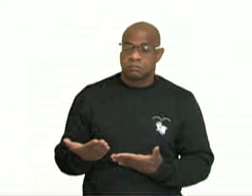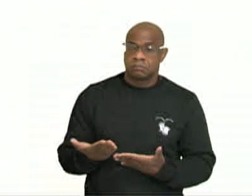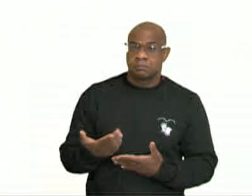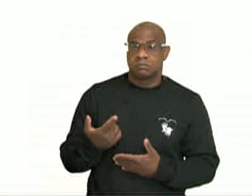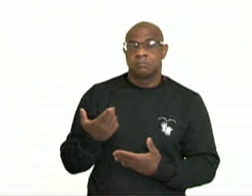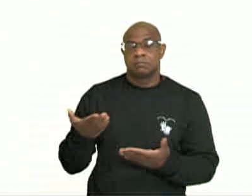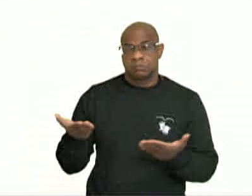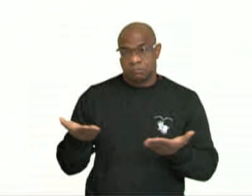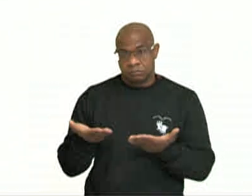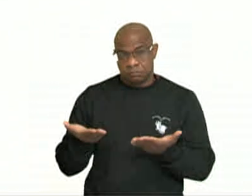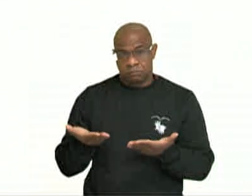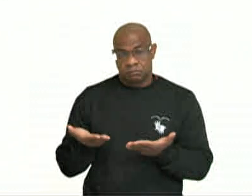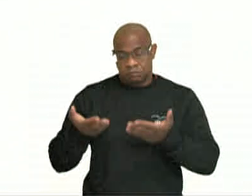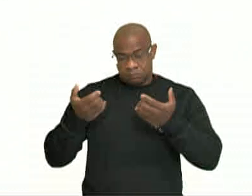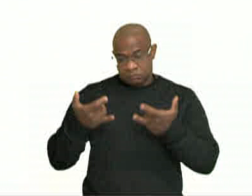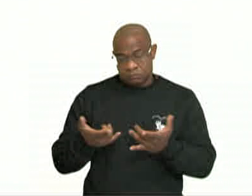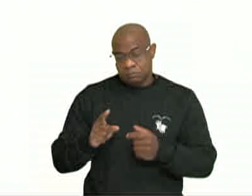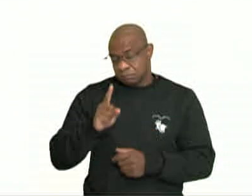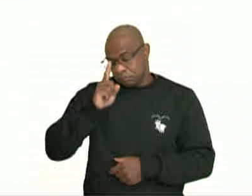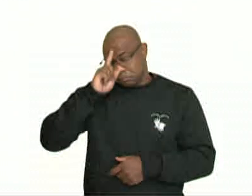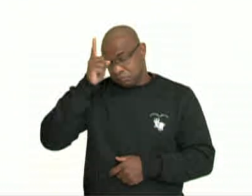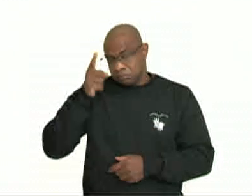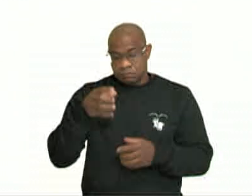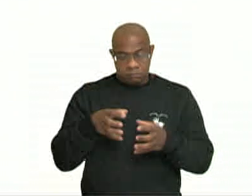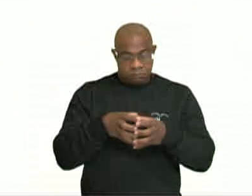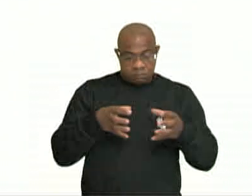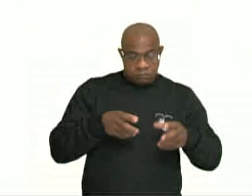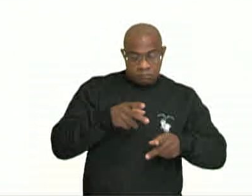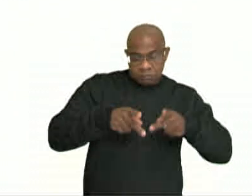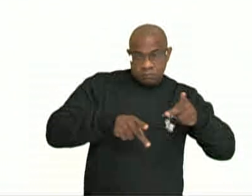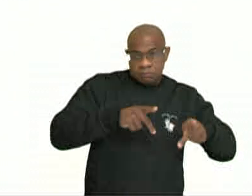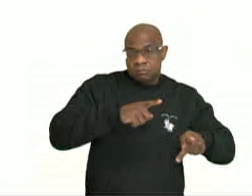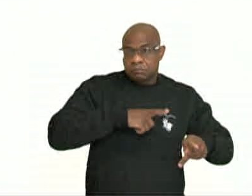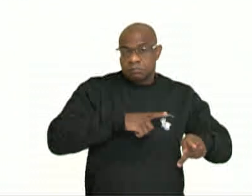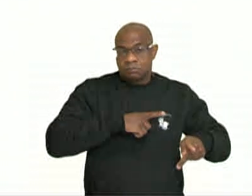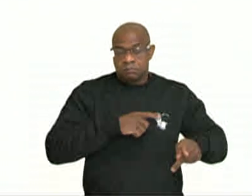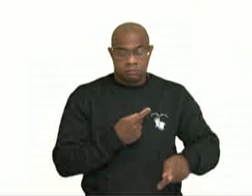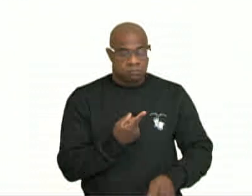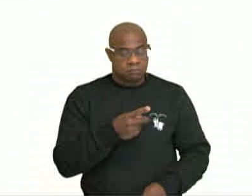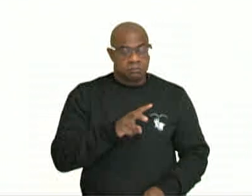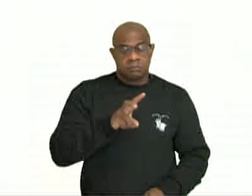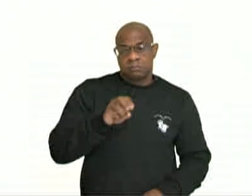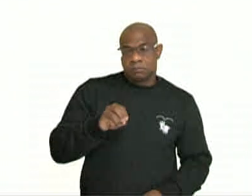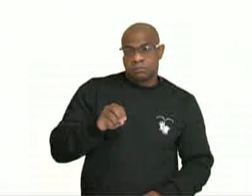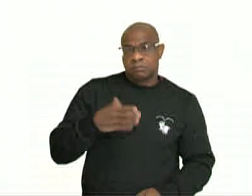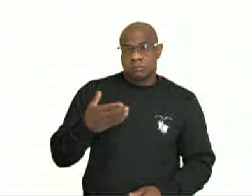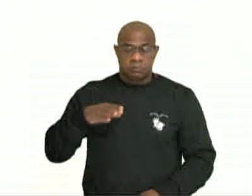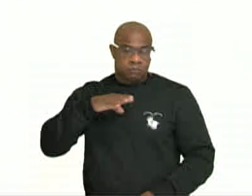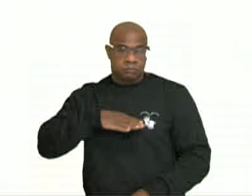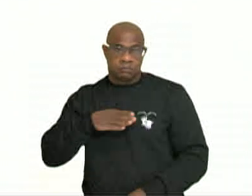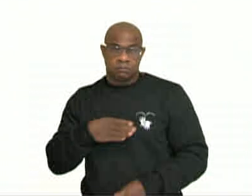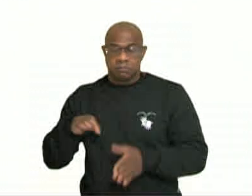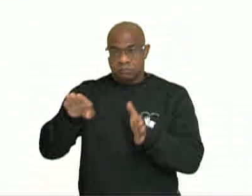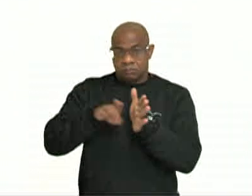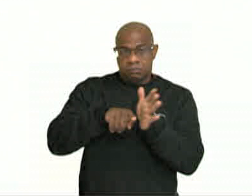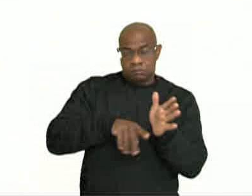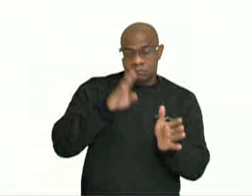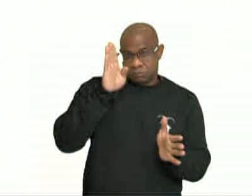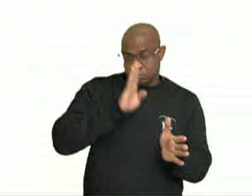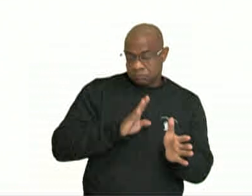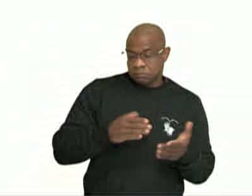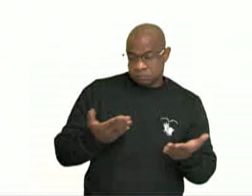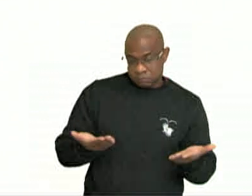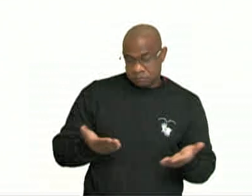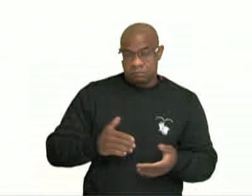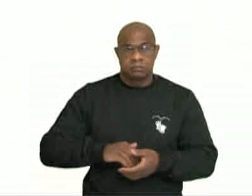a ideia de uma grande população que havia em 1500, quando Cabral chegou nas terras. Lembrando